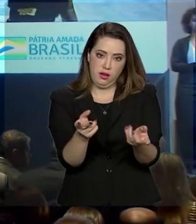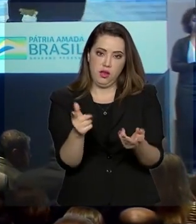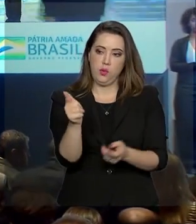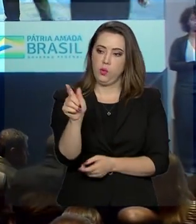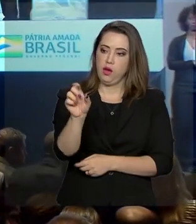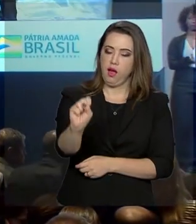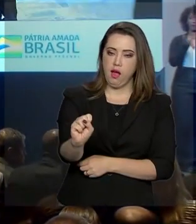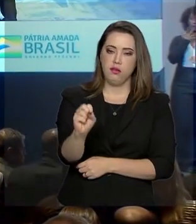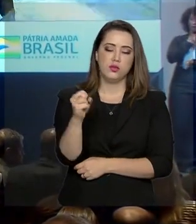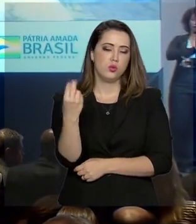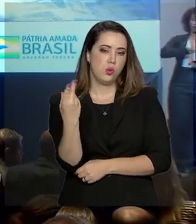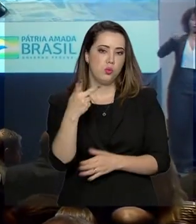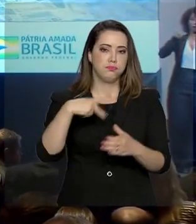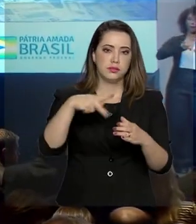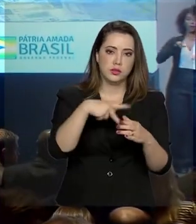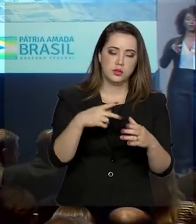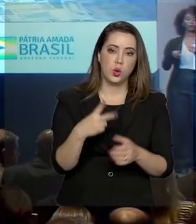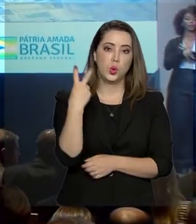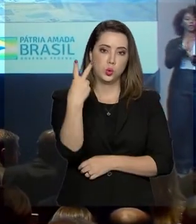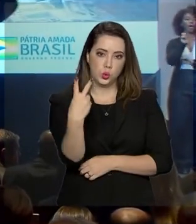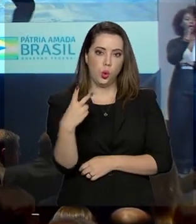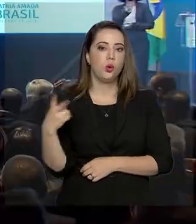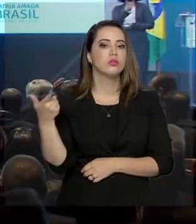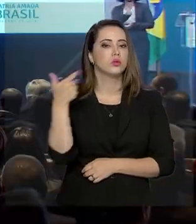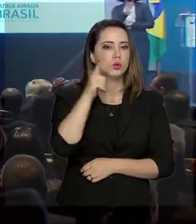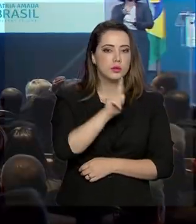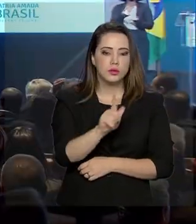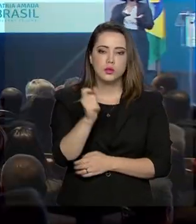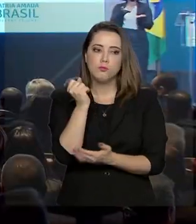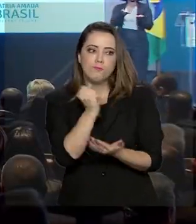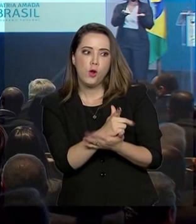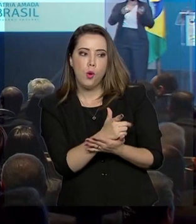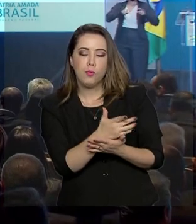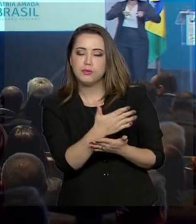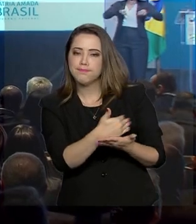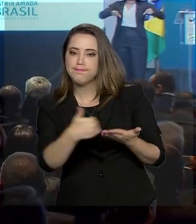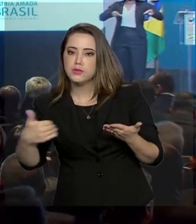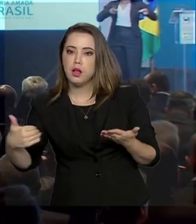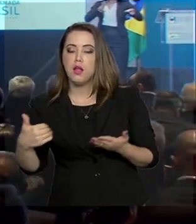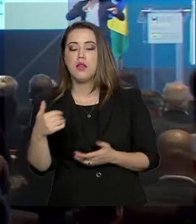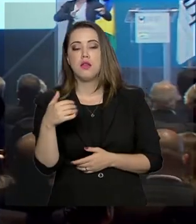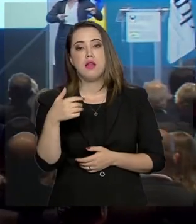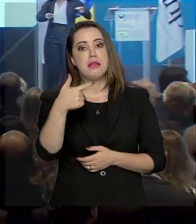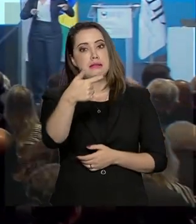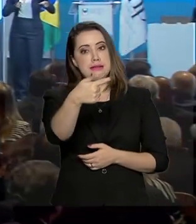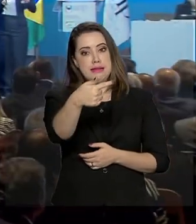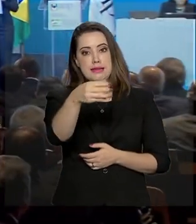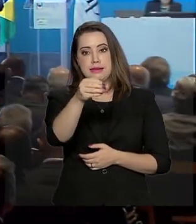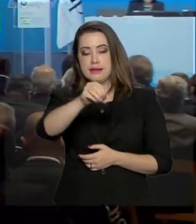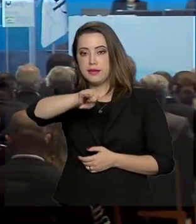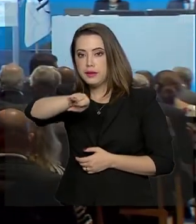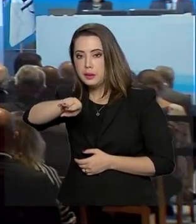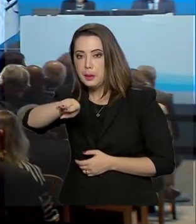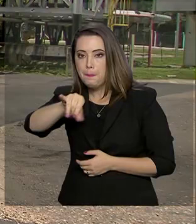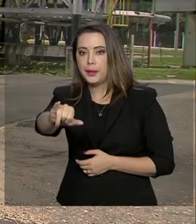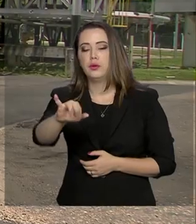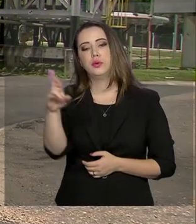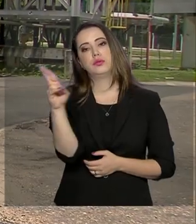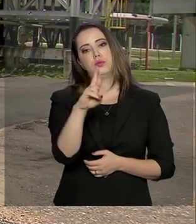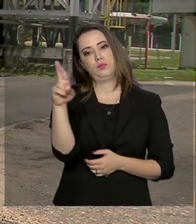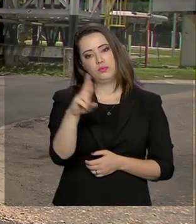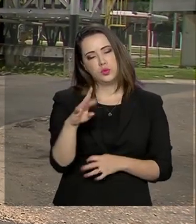União cedeu à Petrobras, dois foram arrematados. A arrecadação foi de quase 70 bilhões de reais.